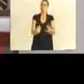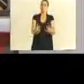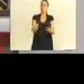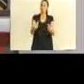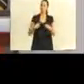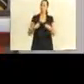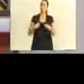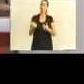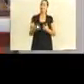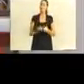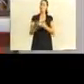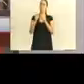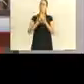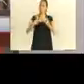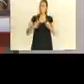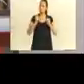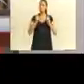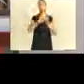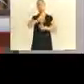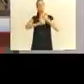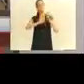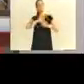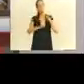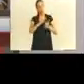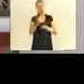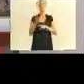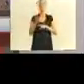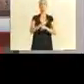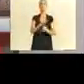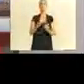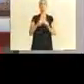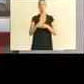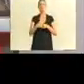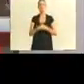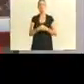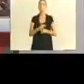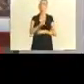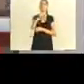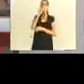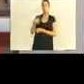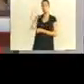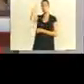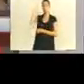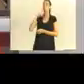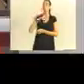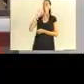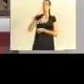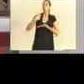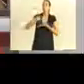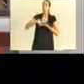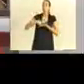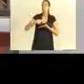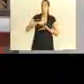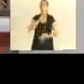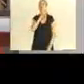e motivação para trabalharmos para a nossa cidade. Quero dizer, vereador Adriano Pereira, que eu tenho sim a obrigação como líder de trazer respostas